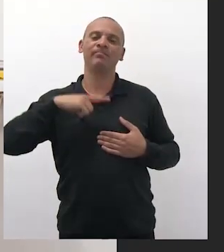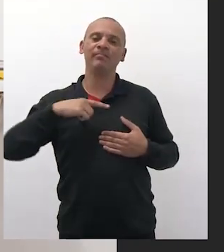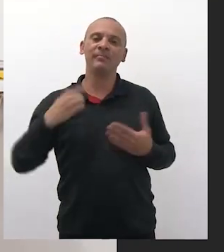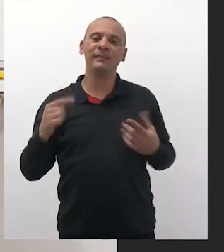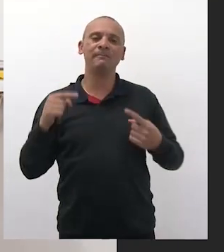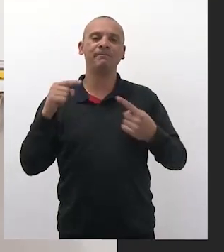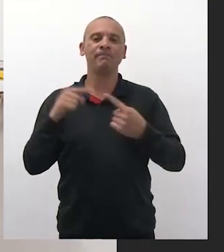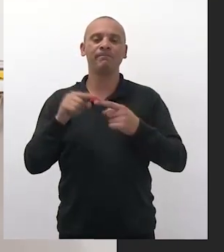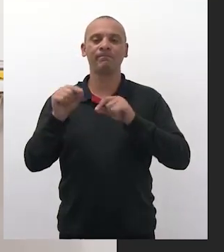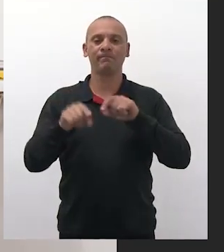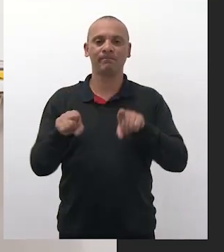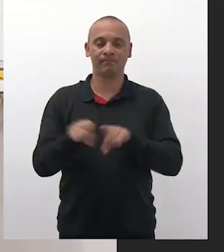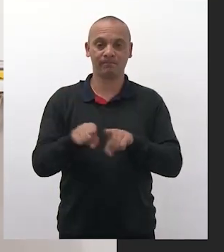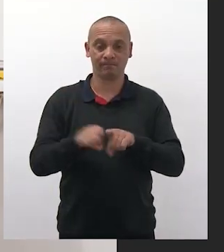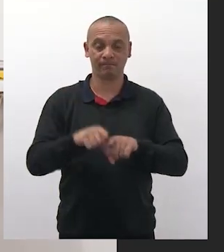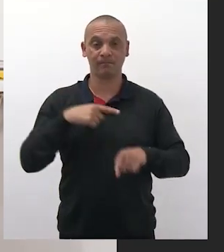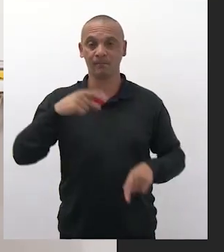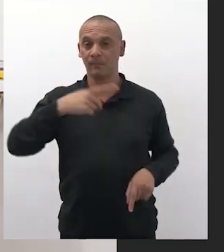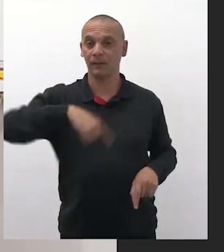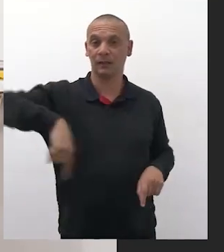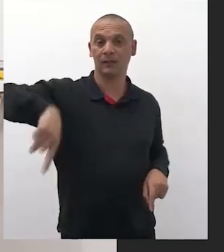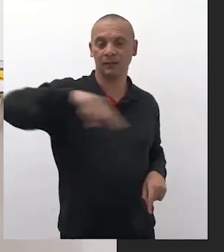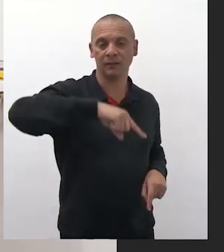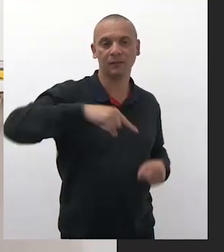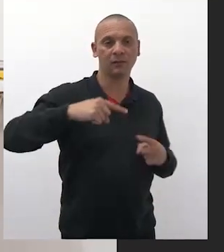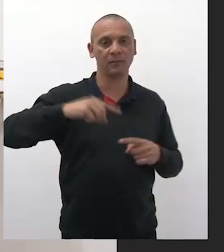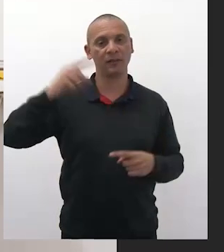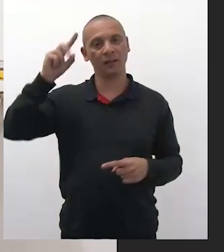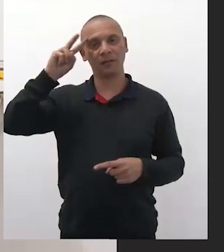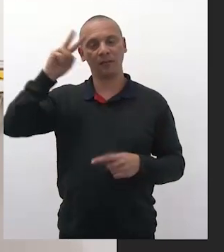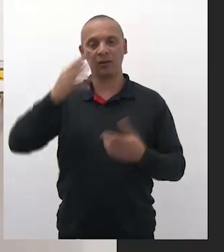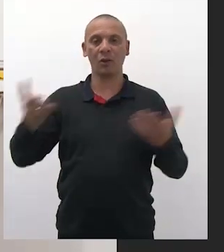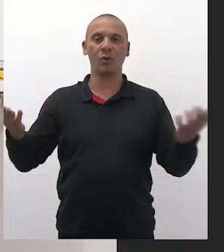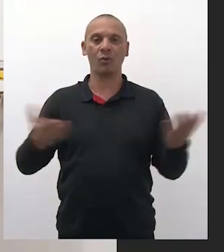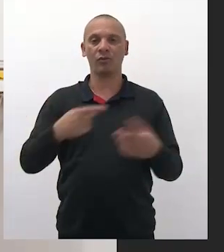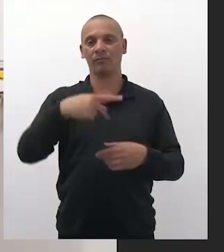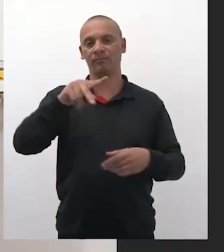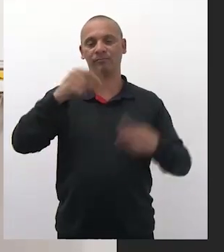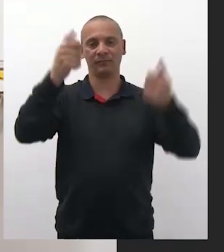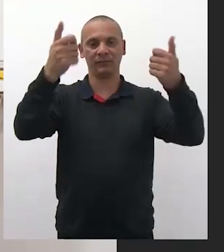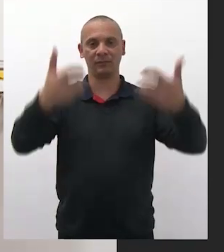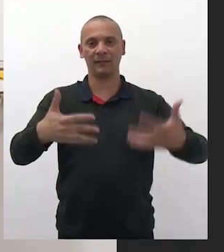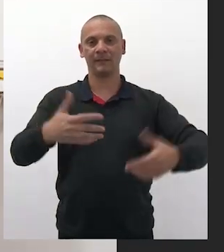Que eu estou trazendo aqui hoje para vocês.